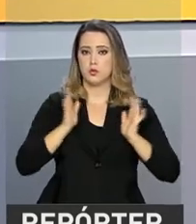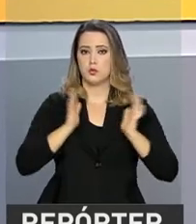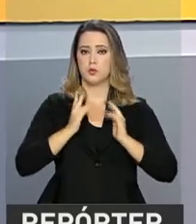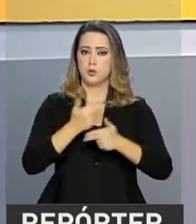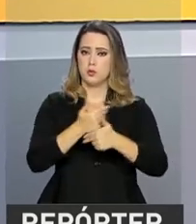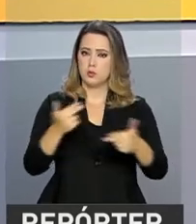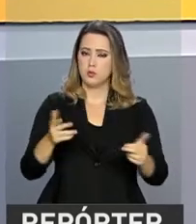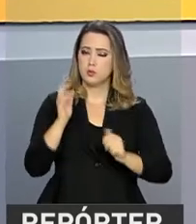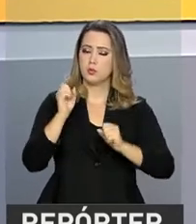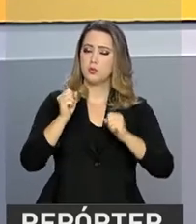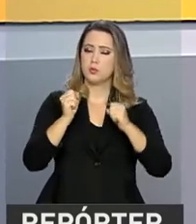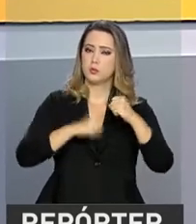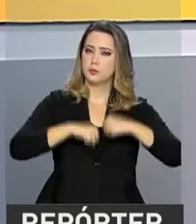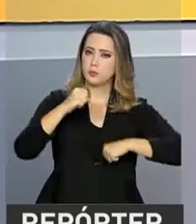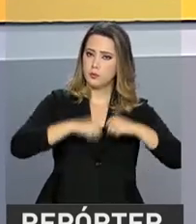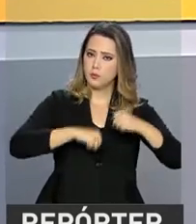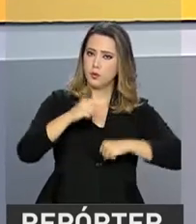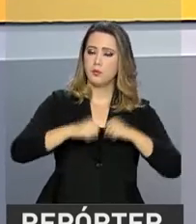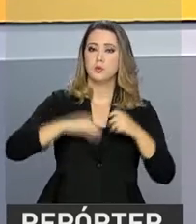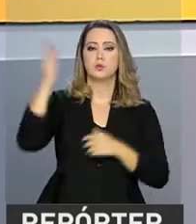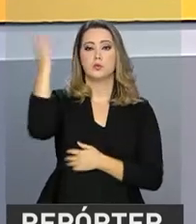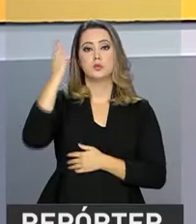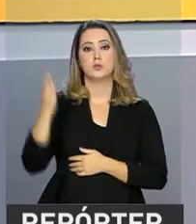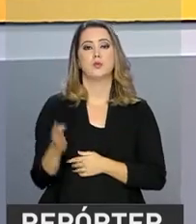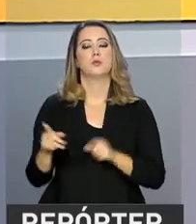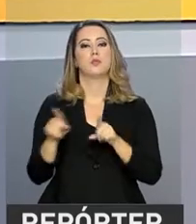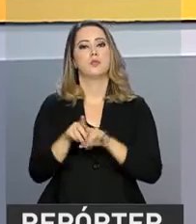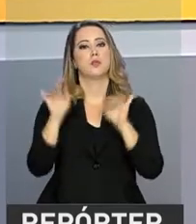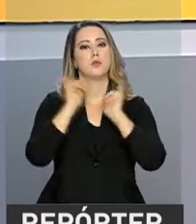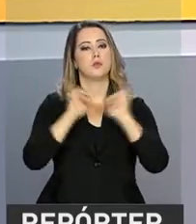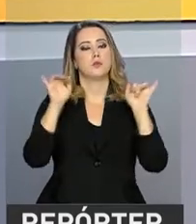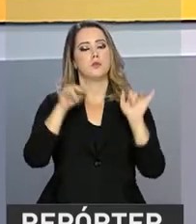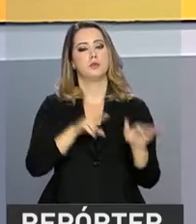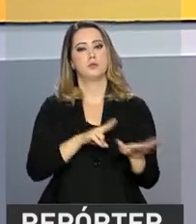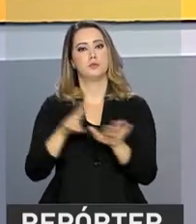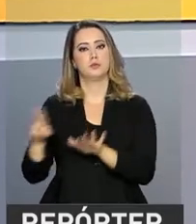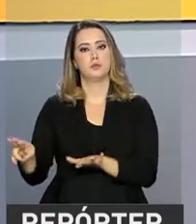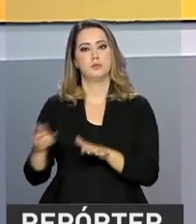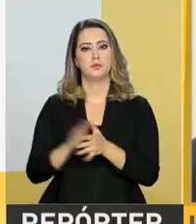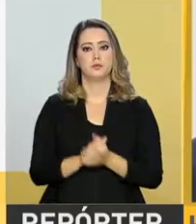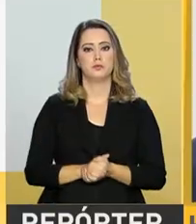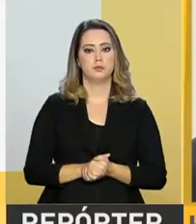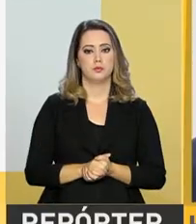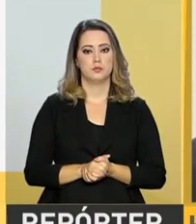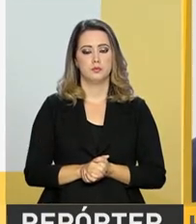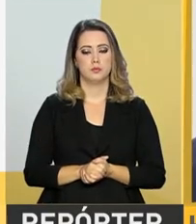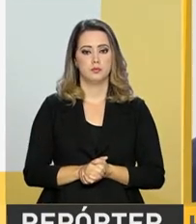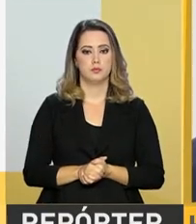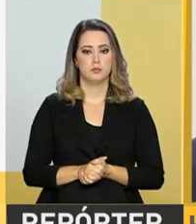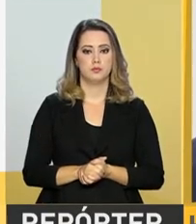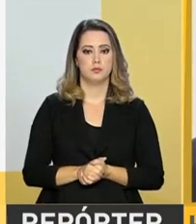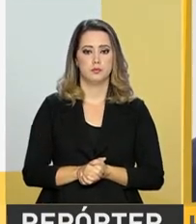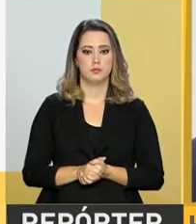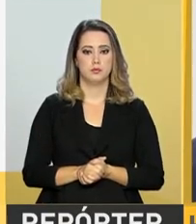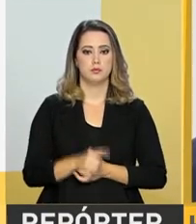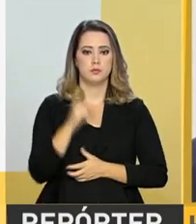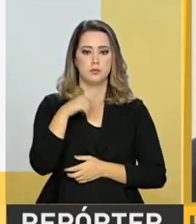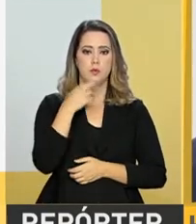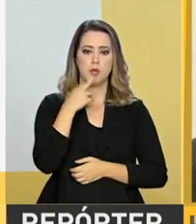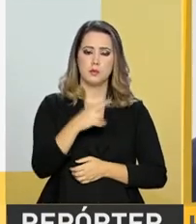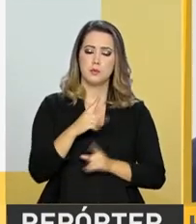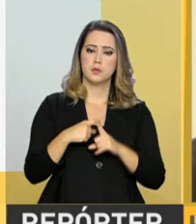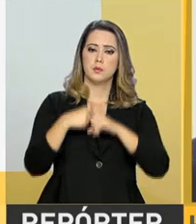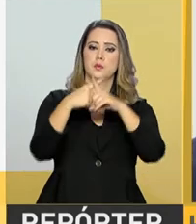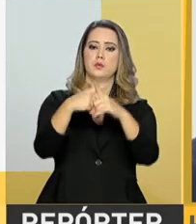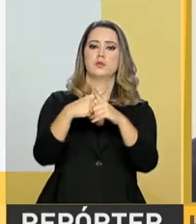serviços produzidos pelo país, que deve ser anunciado ainda nesta semana. Será um resultado